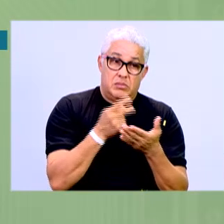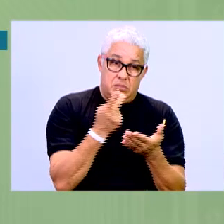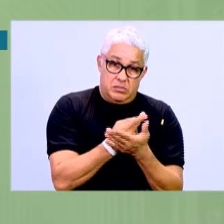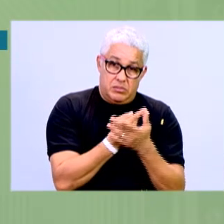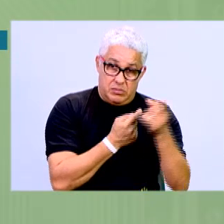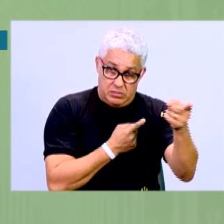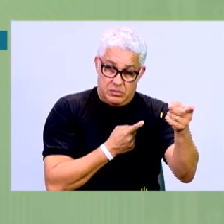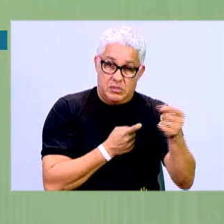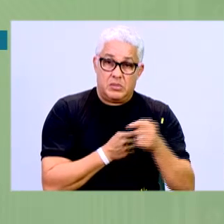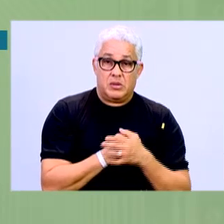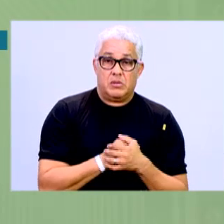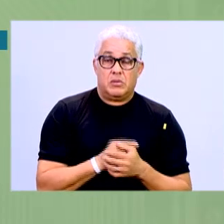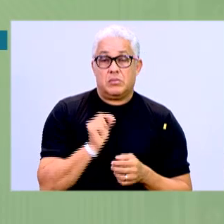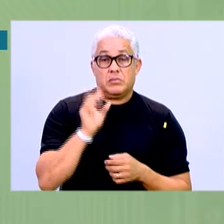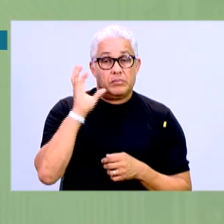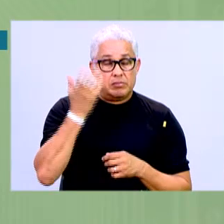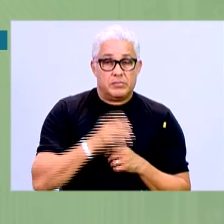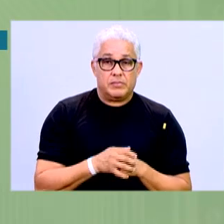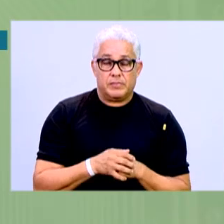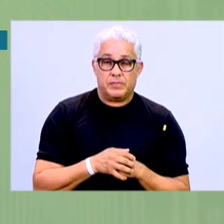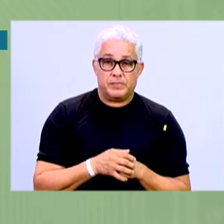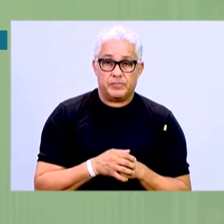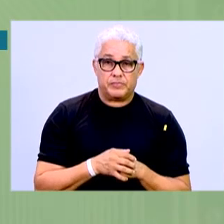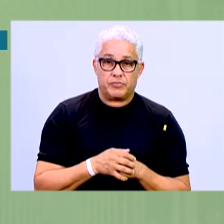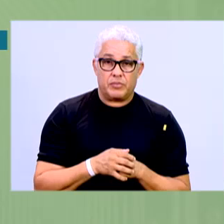paciente, vai gerar exatamente